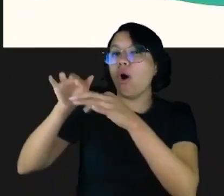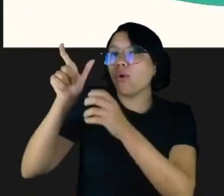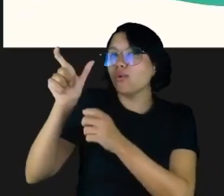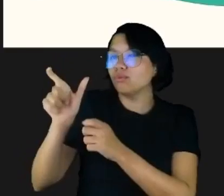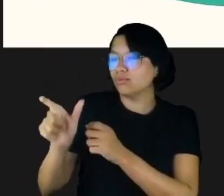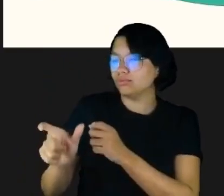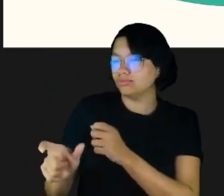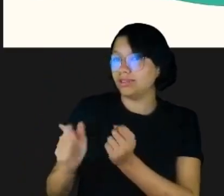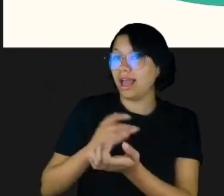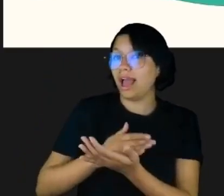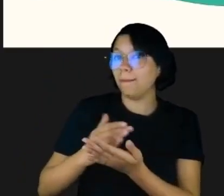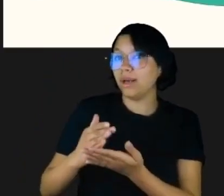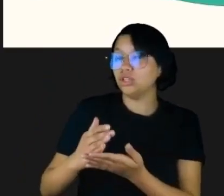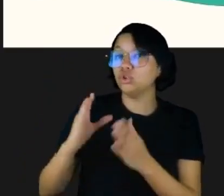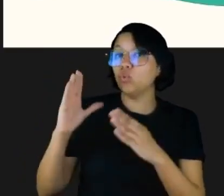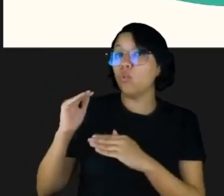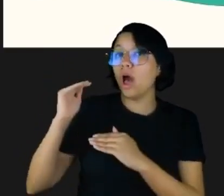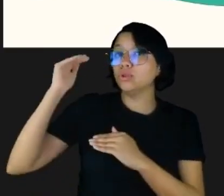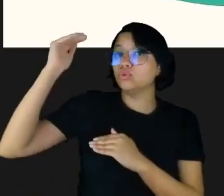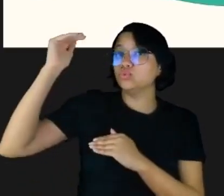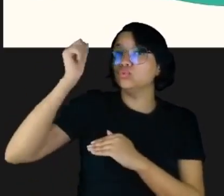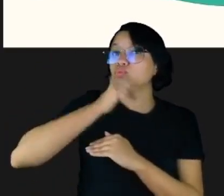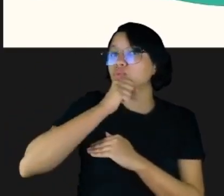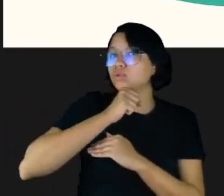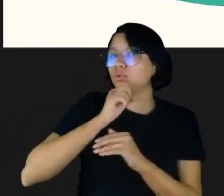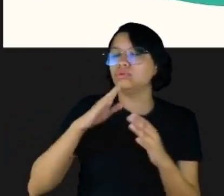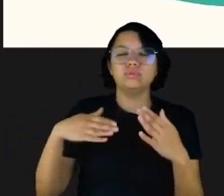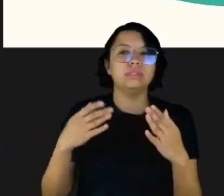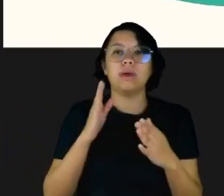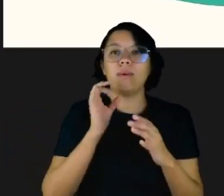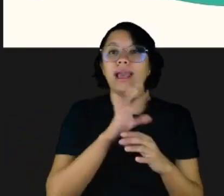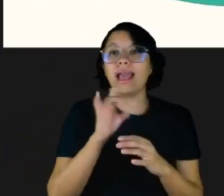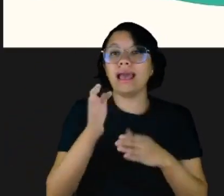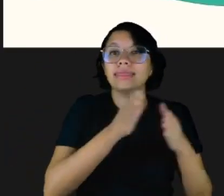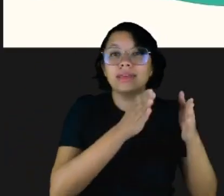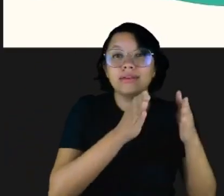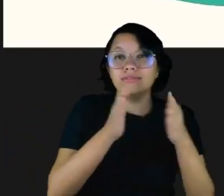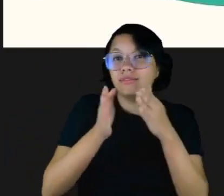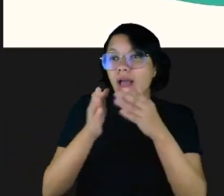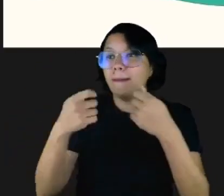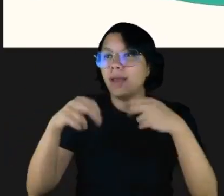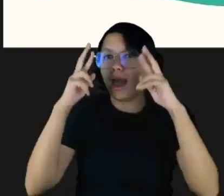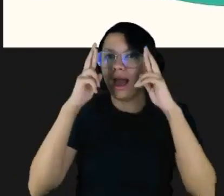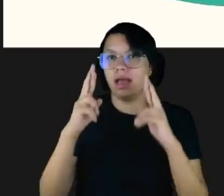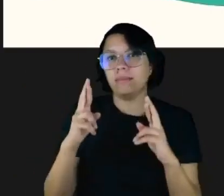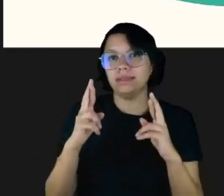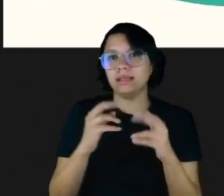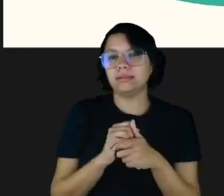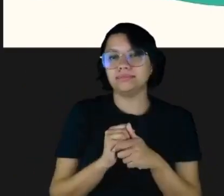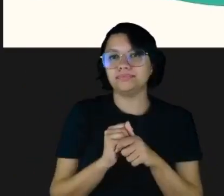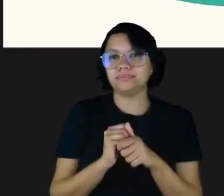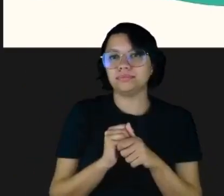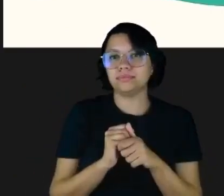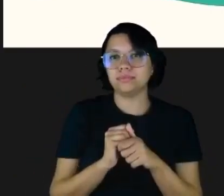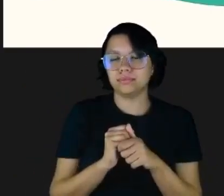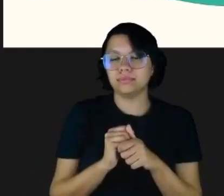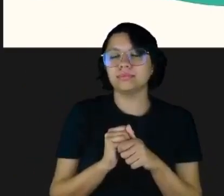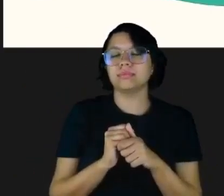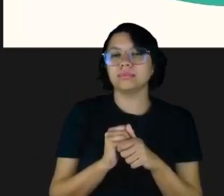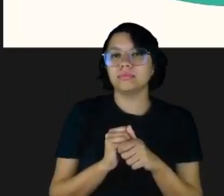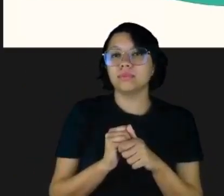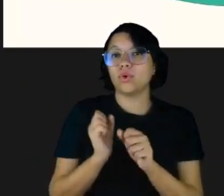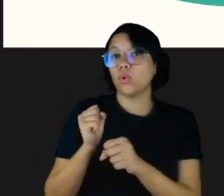a partir de um adulto, de um idoso. Então, cada fase precisa ser respeitada como tal, com aquilo que